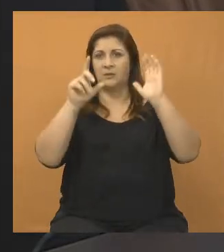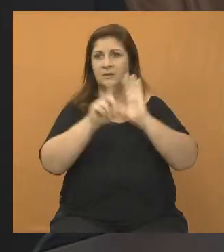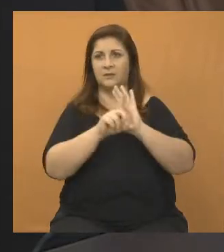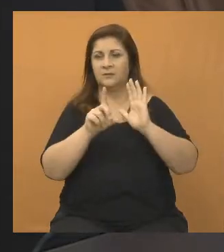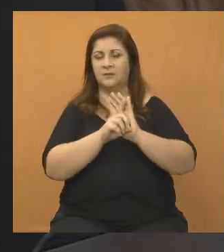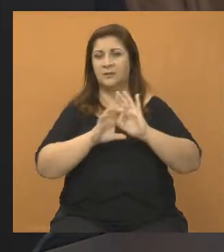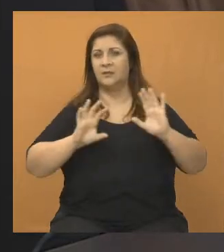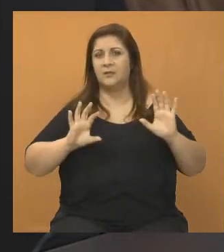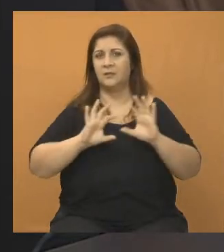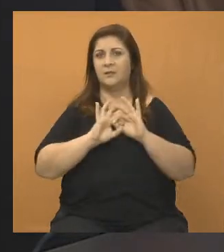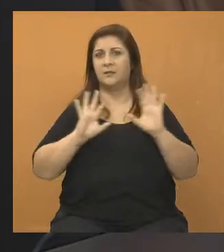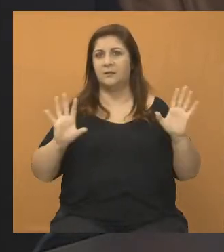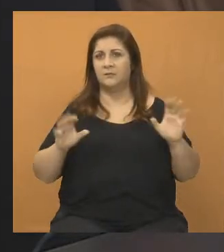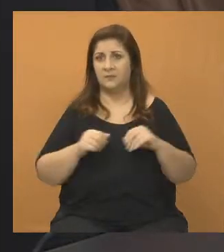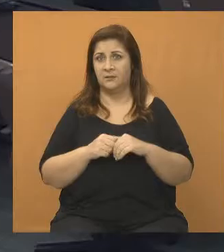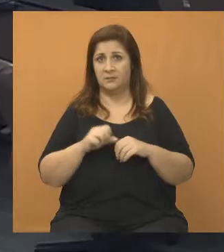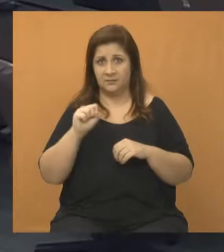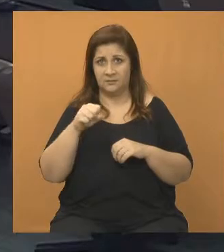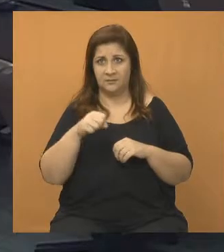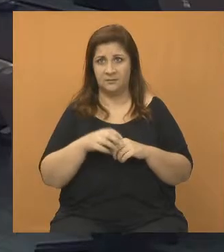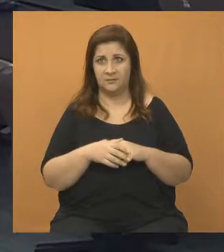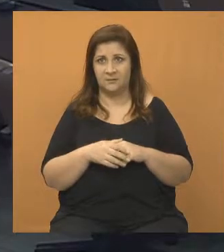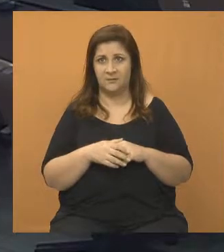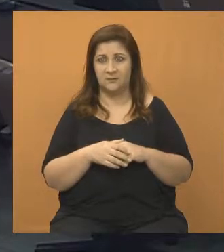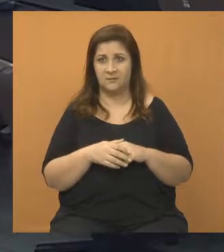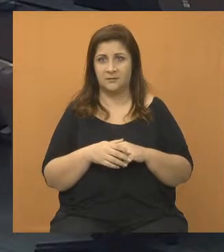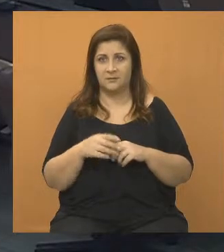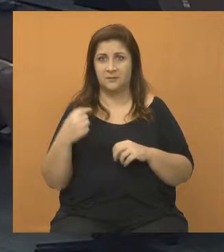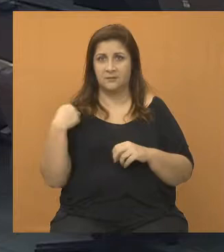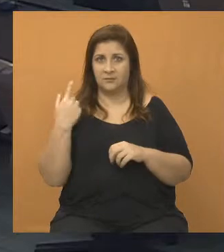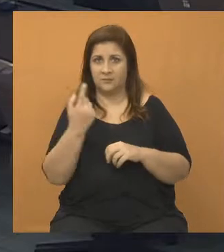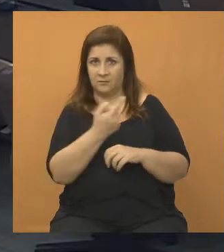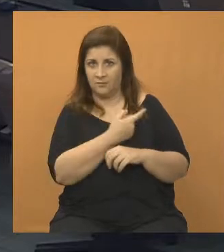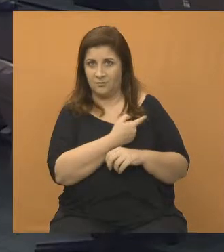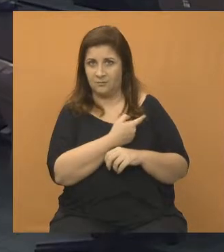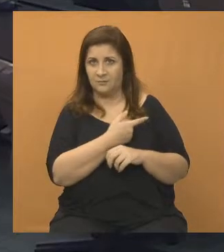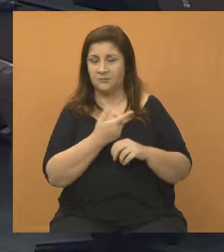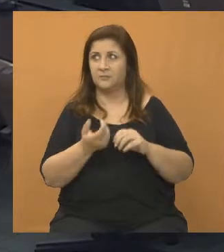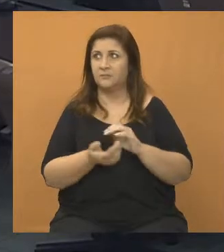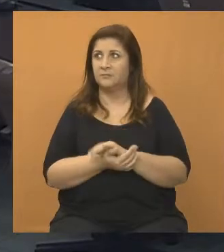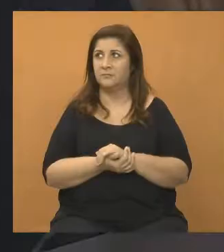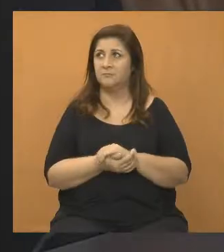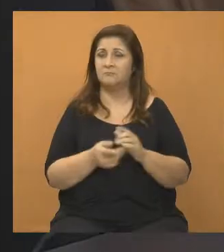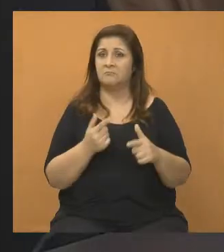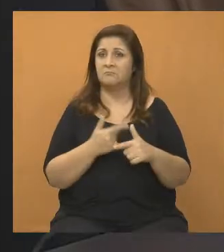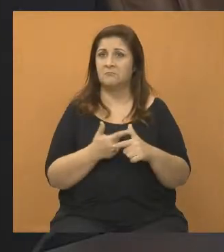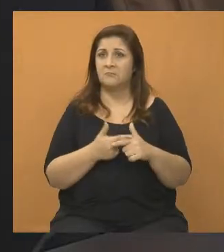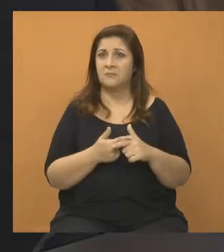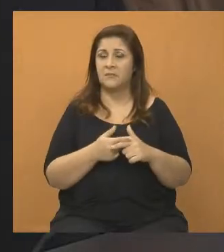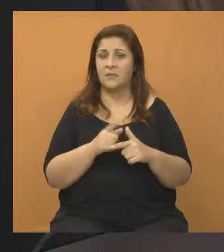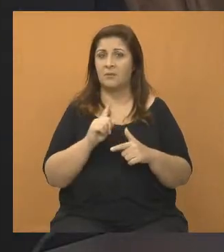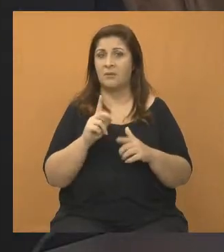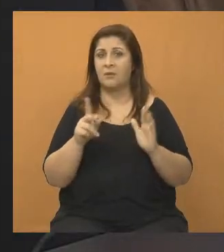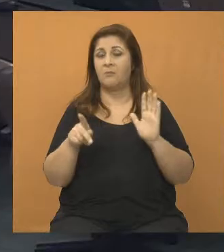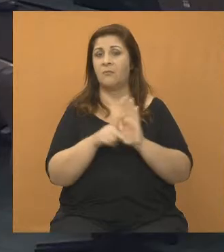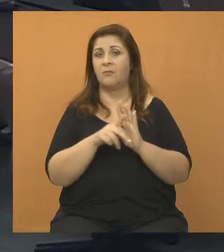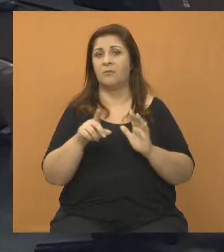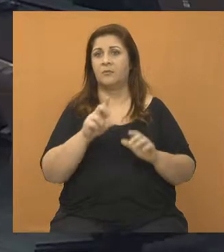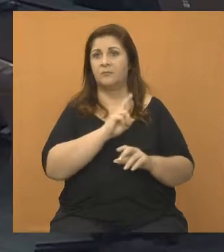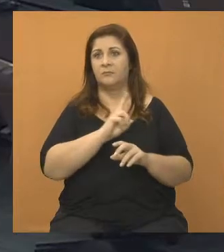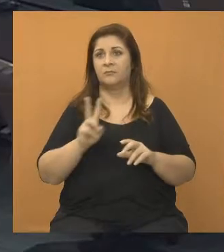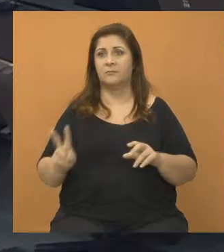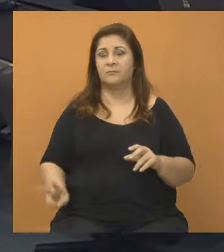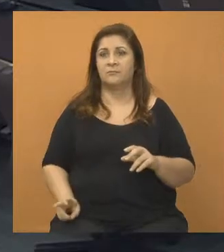e é isso que aconteceu? Vocês dão nós, né? Porque... Não, vocês é nós. É que, na verdade, isso não tem a ver com a Câmara, né? Porque quando passou a lei